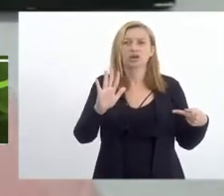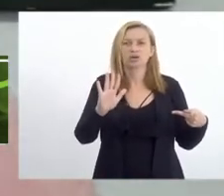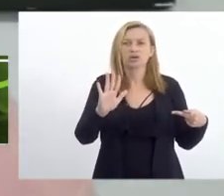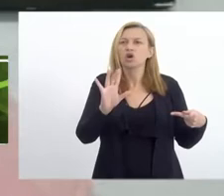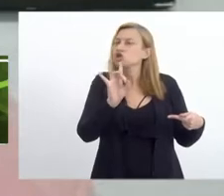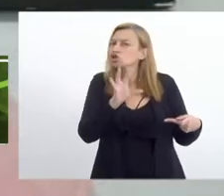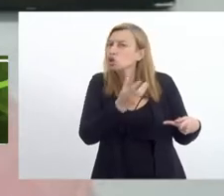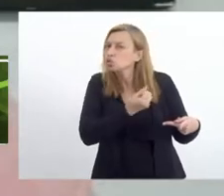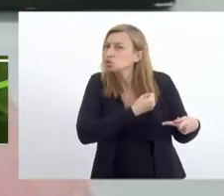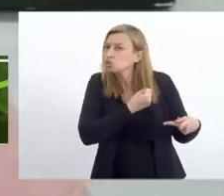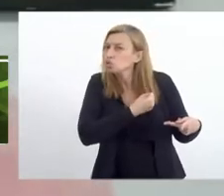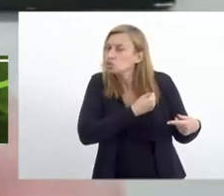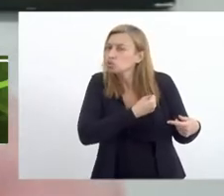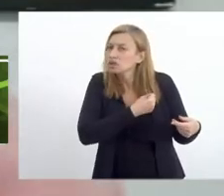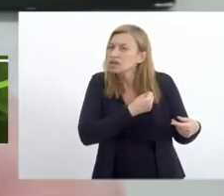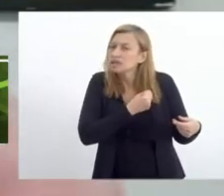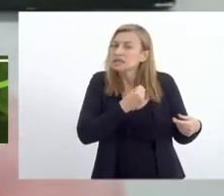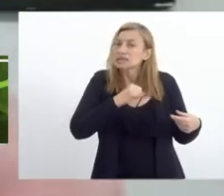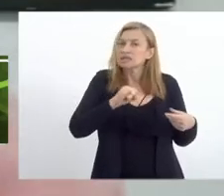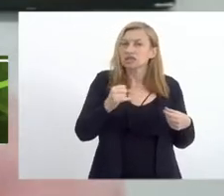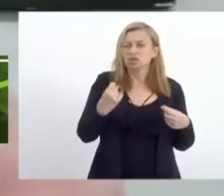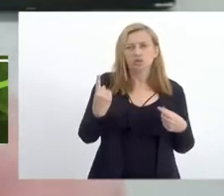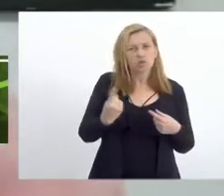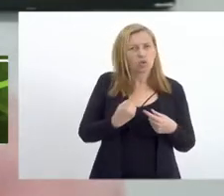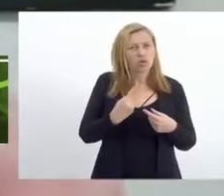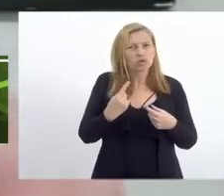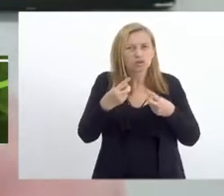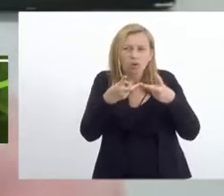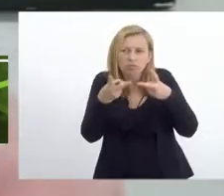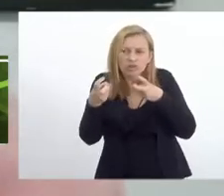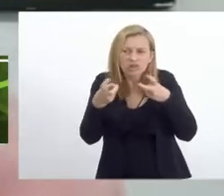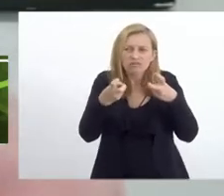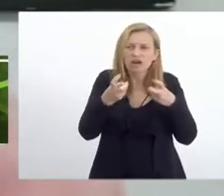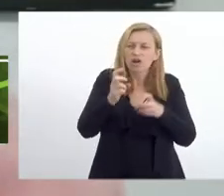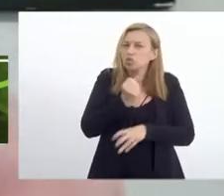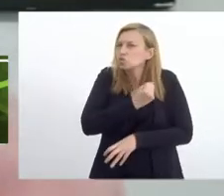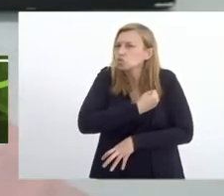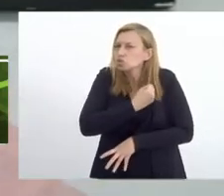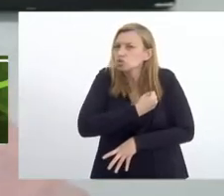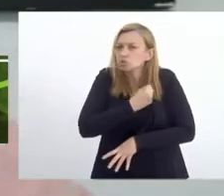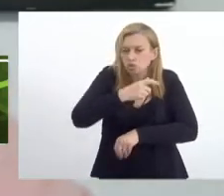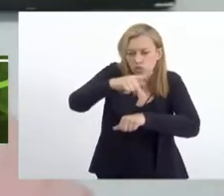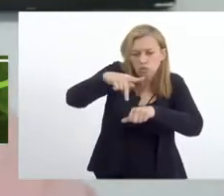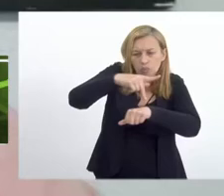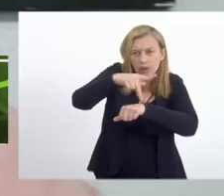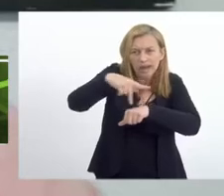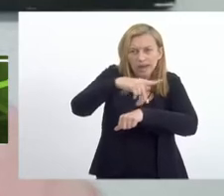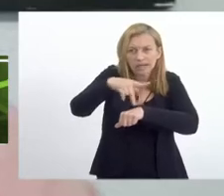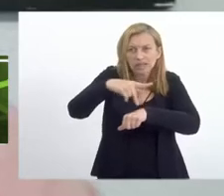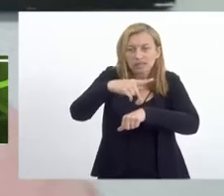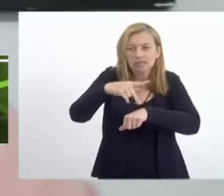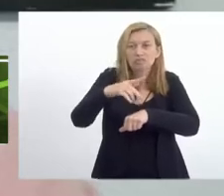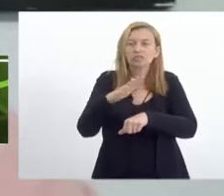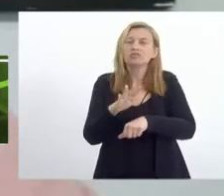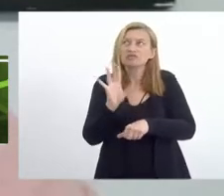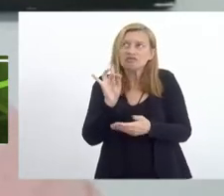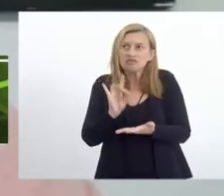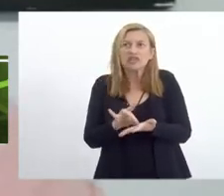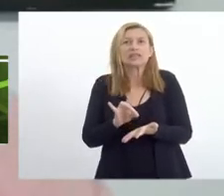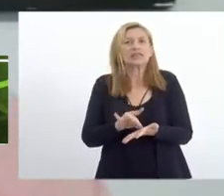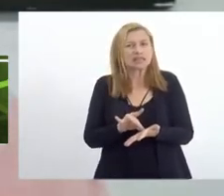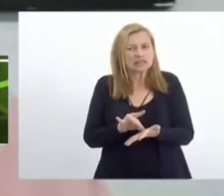são números que, se nós debruçarmos sobre os números do país, a gente vai ficar